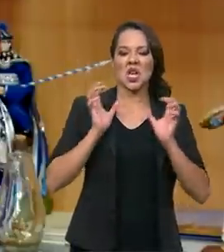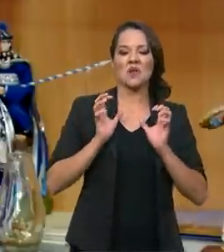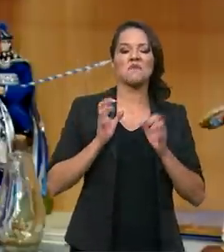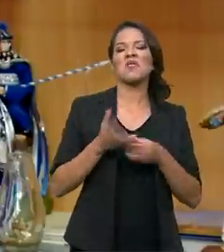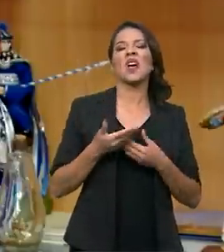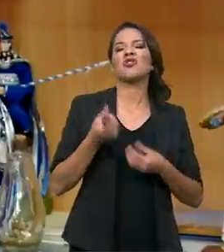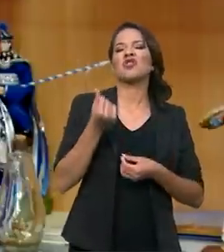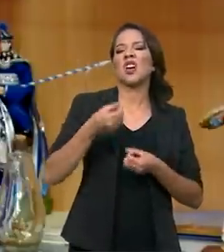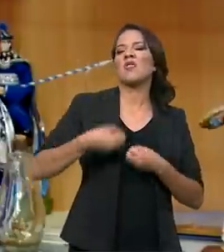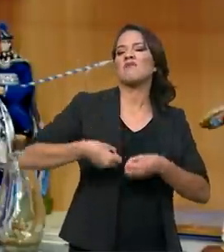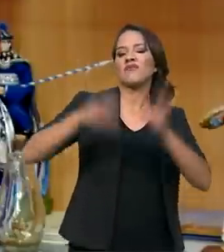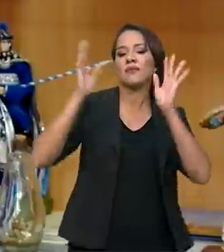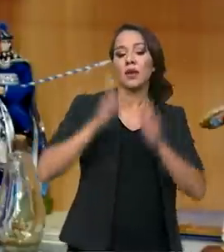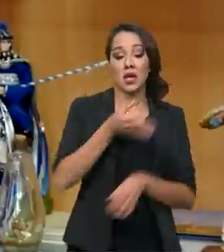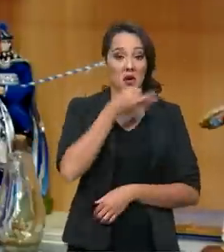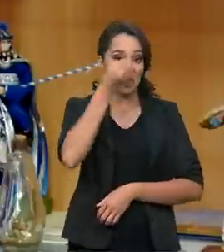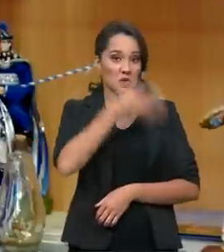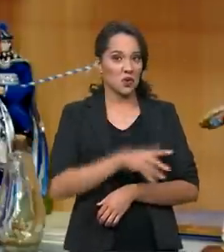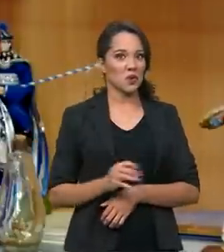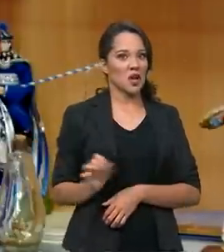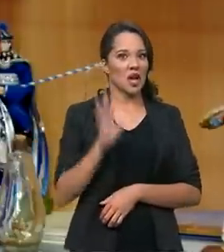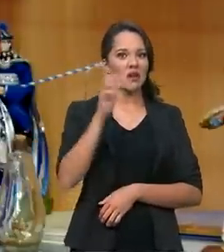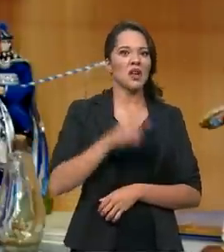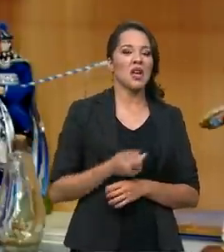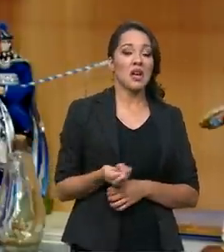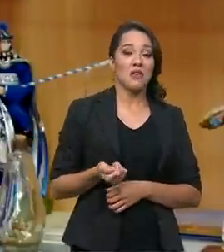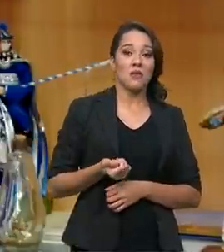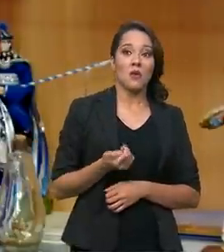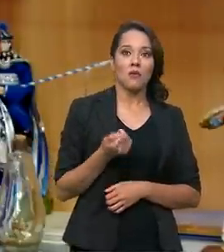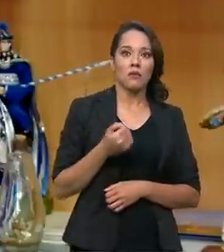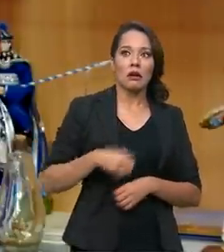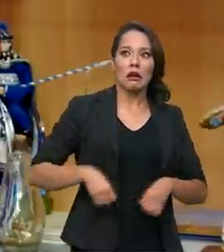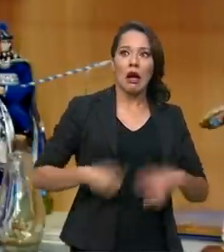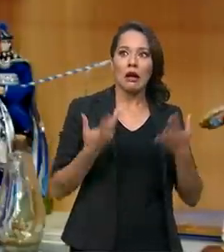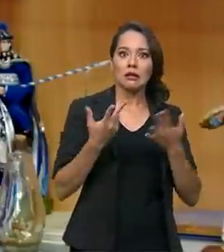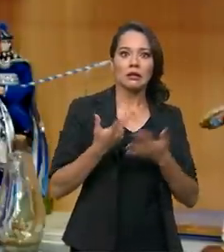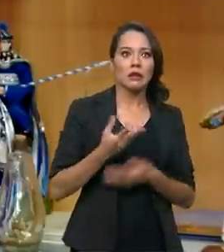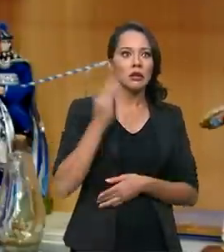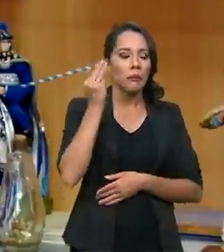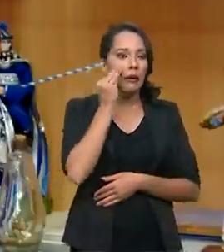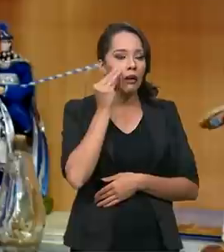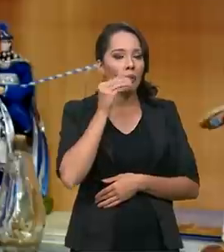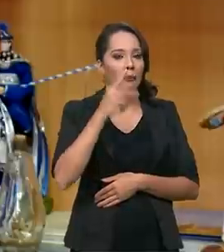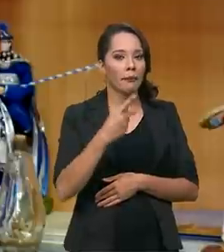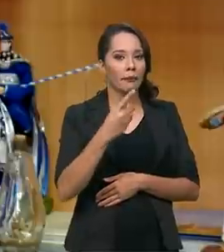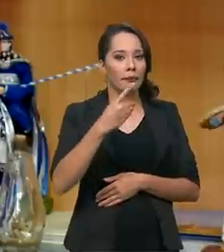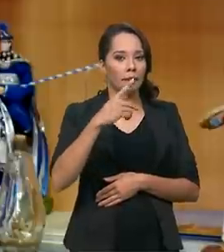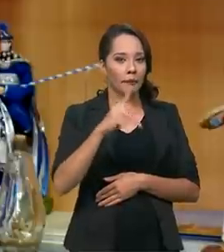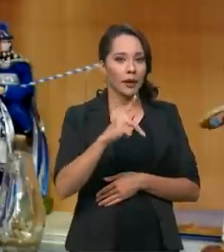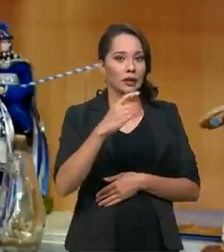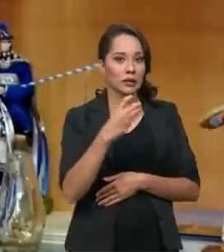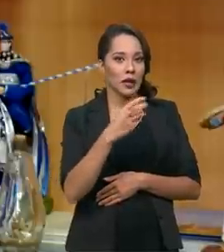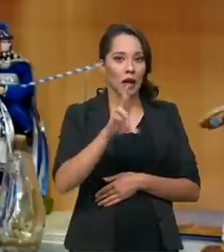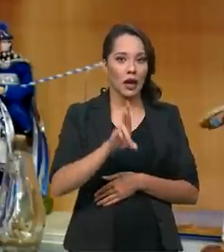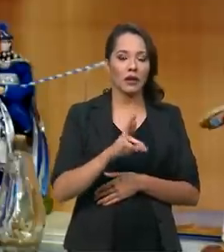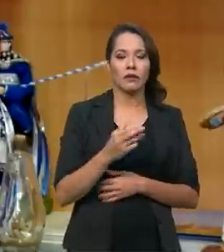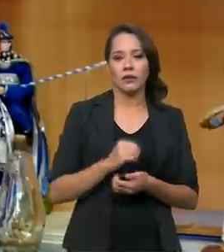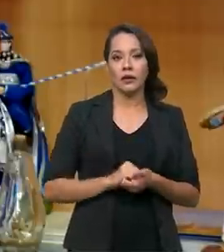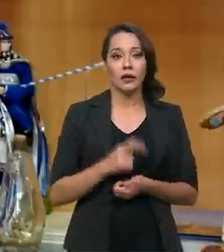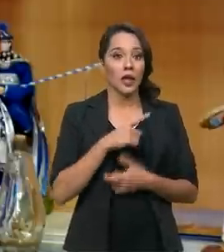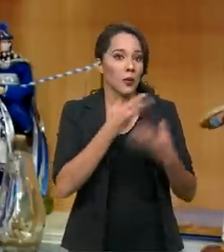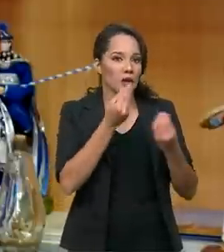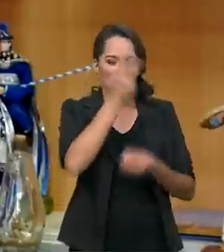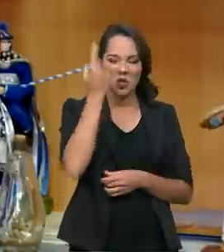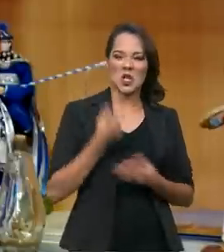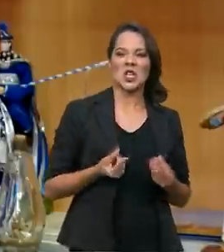rico não faz questão de se dinheiro que eu acho um absurdo o valor que ela gastar quase o preço de uma passagem de exame de pessoa que virou uma indústria né não